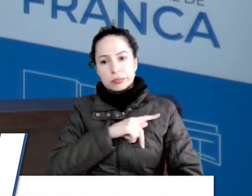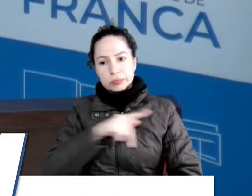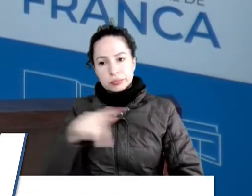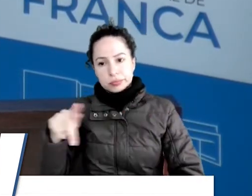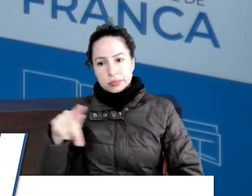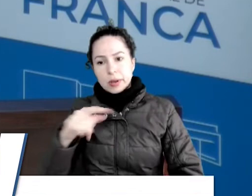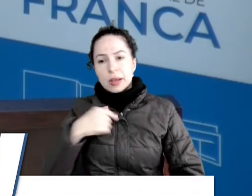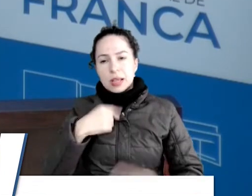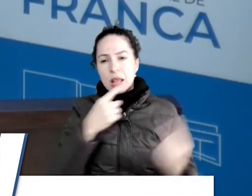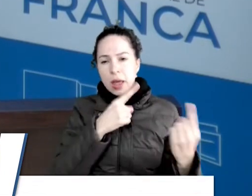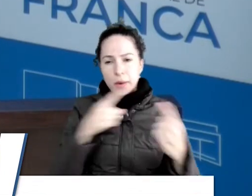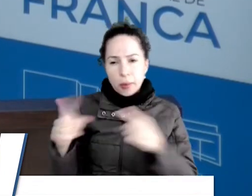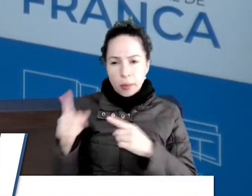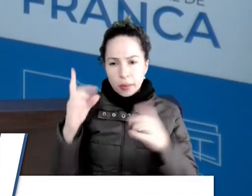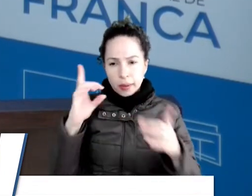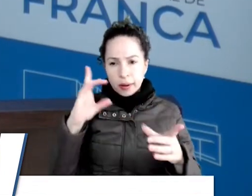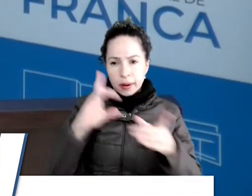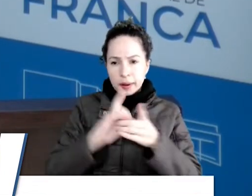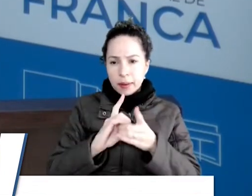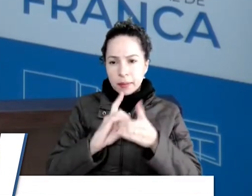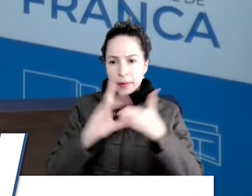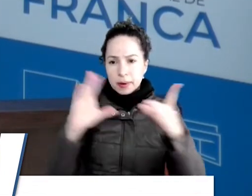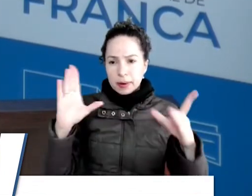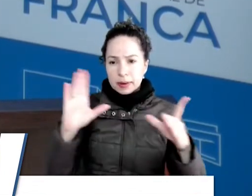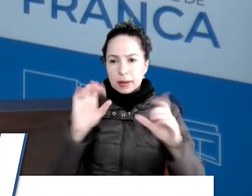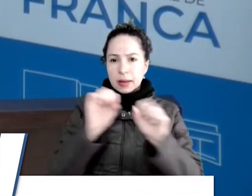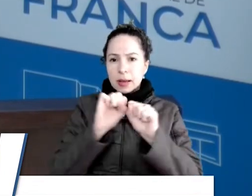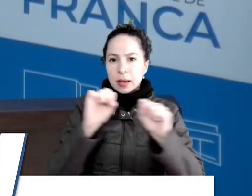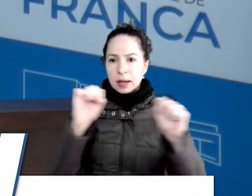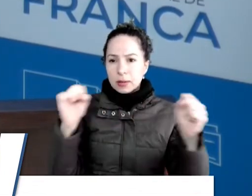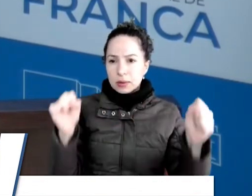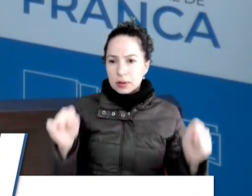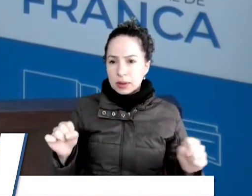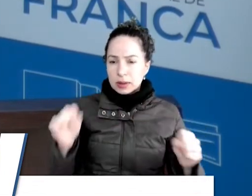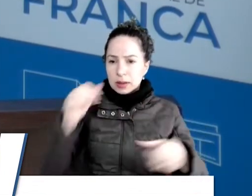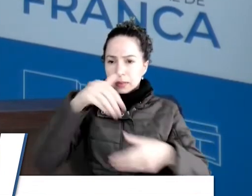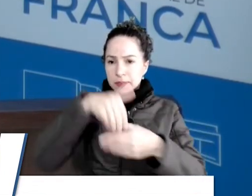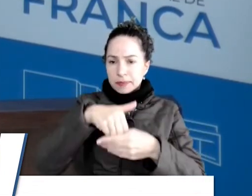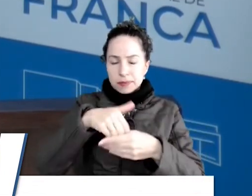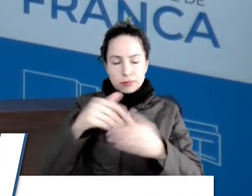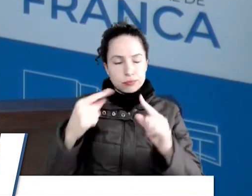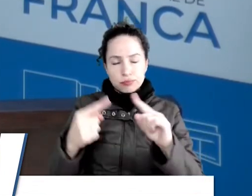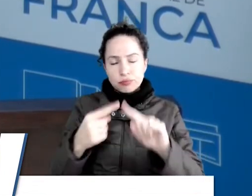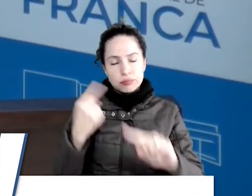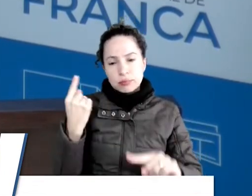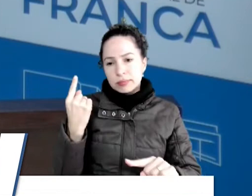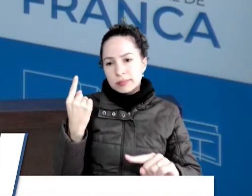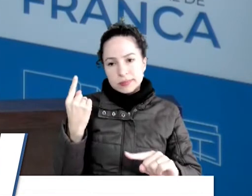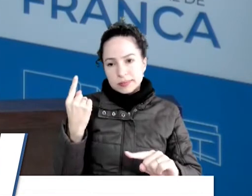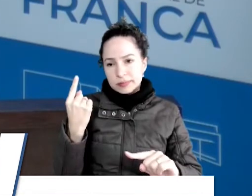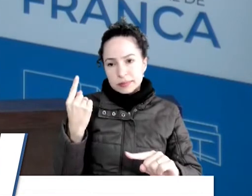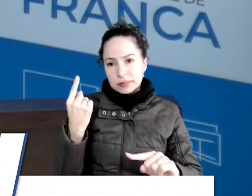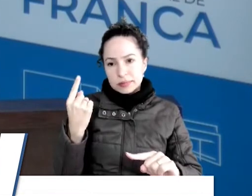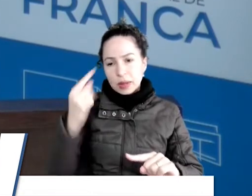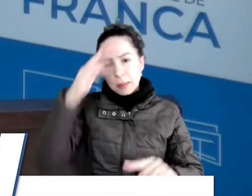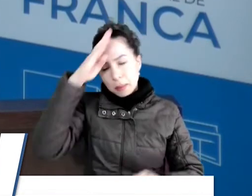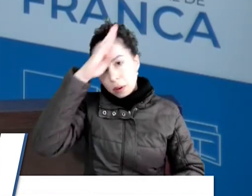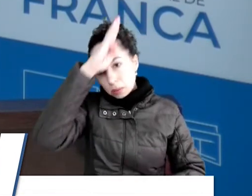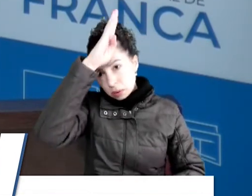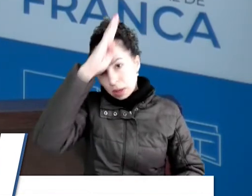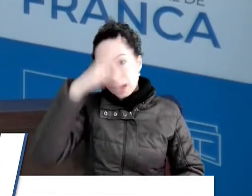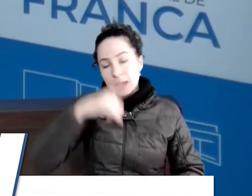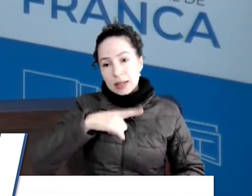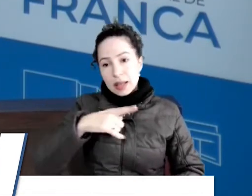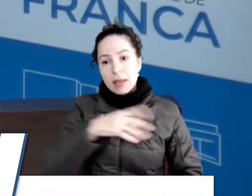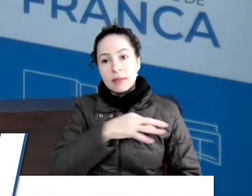a democracia e o sistema eleitoral, que é uma incoerência. Bolsonaro teve vários mandatos de